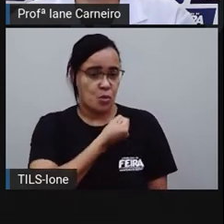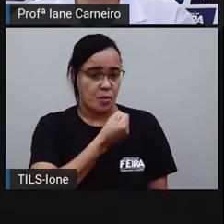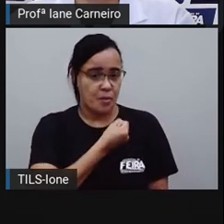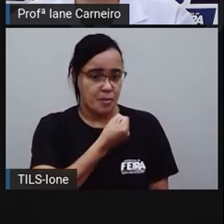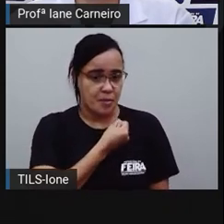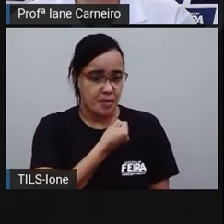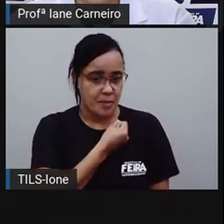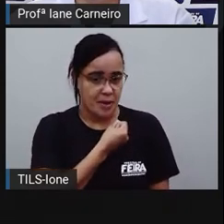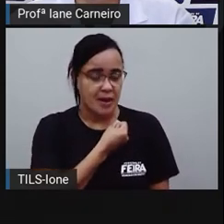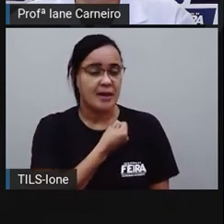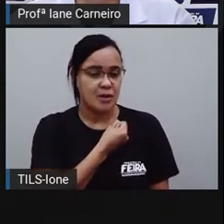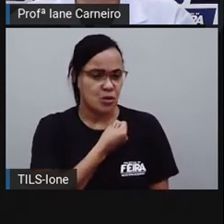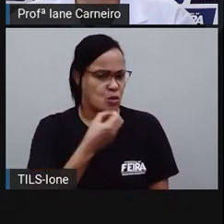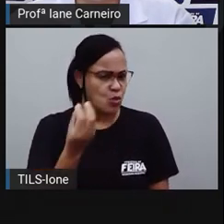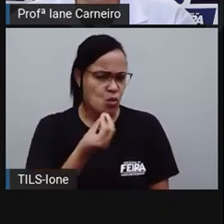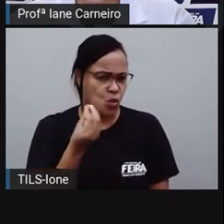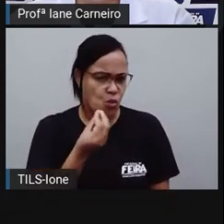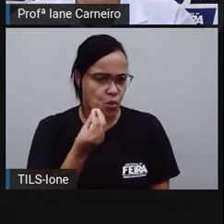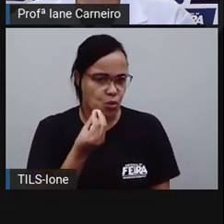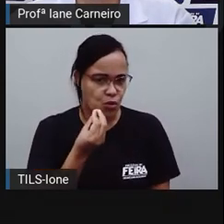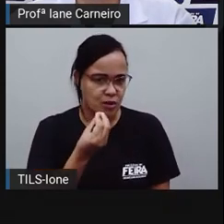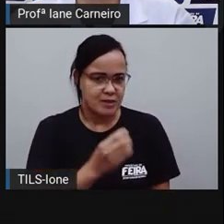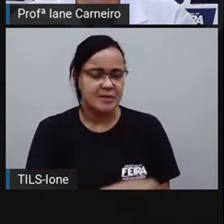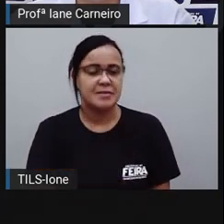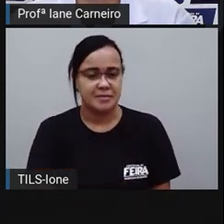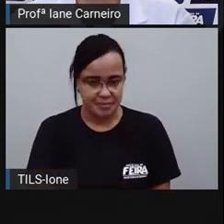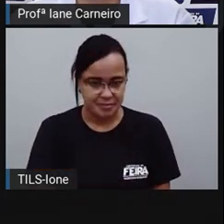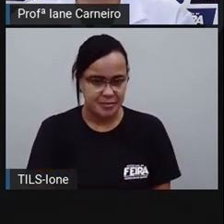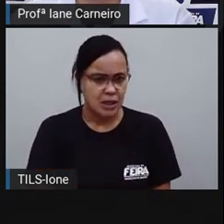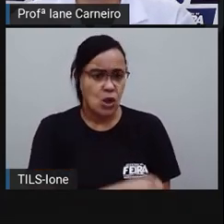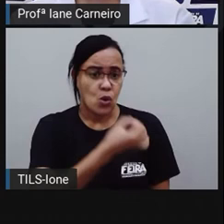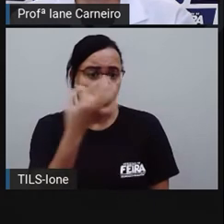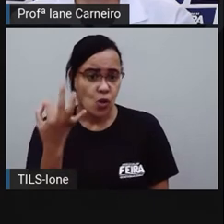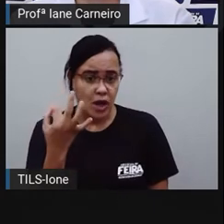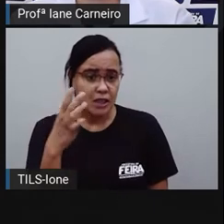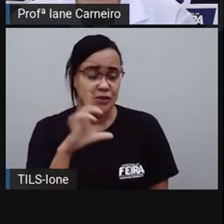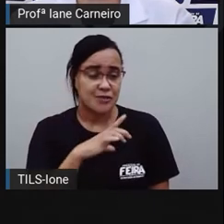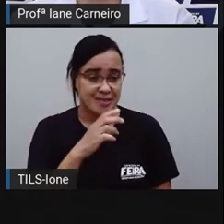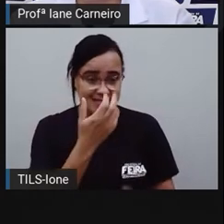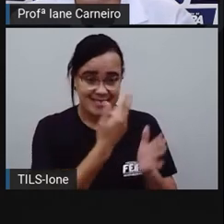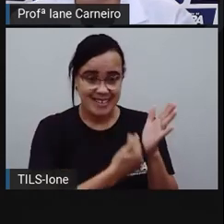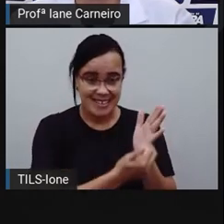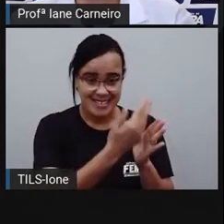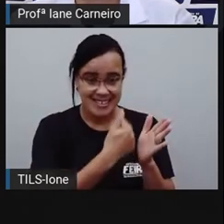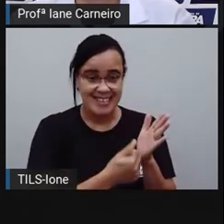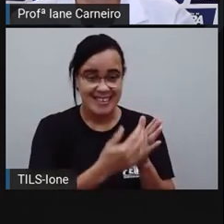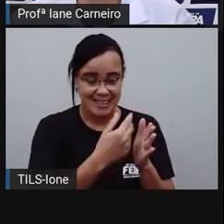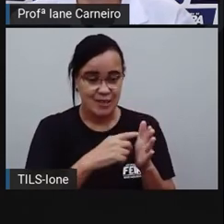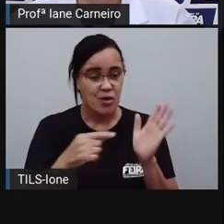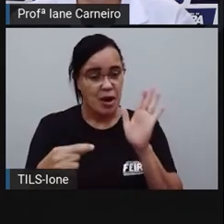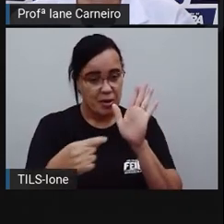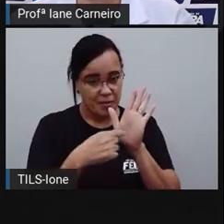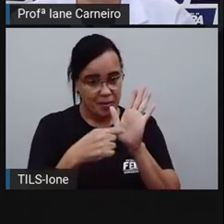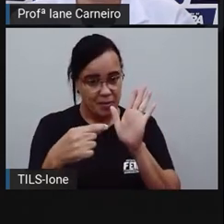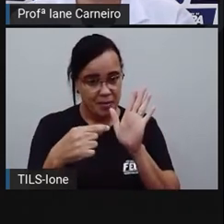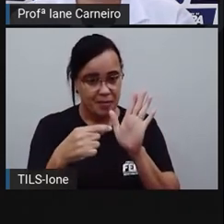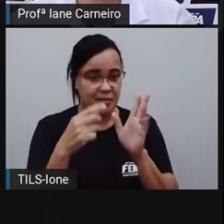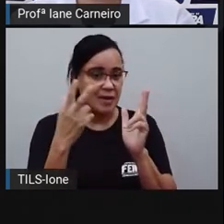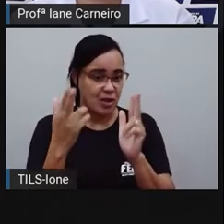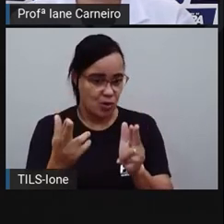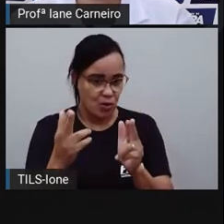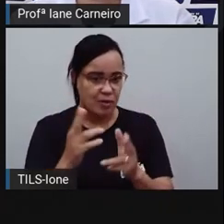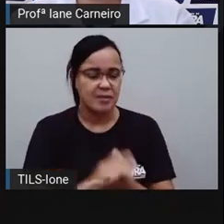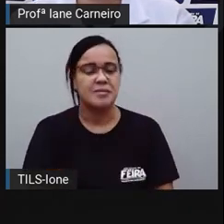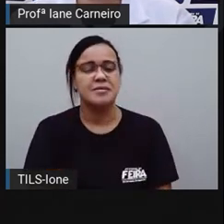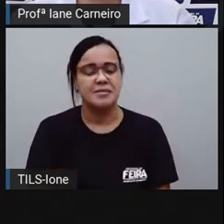numeral 7, né? Então, a gente vai marcar aqui a quantidade de círculos, de outras formas que tem aqui.